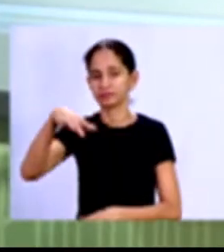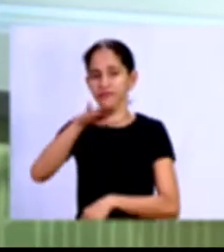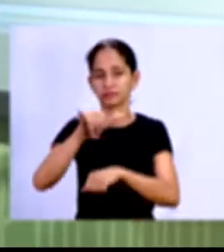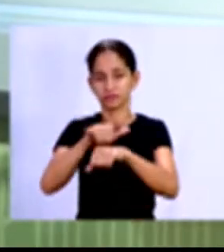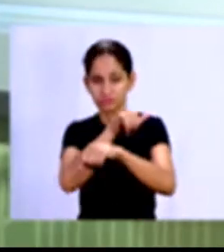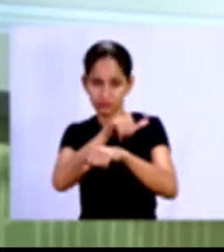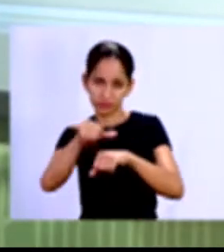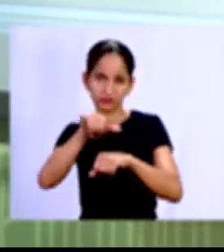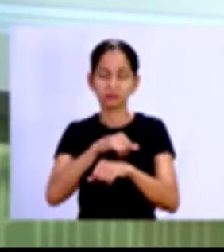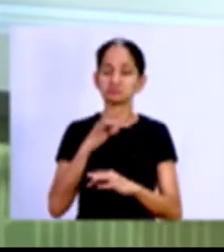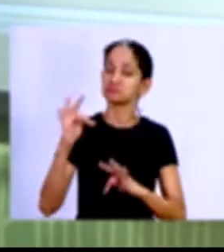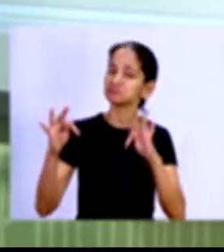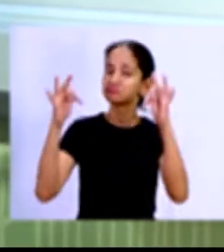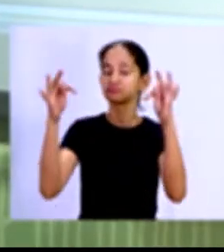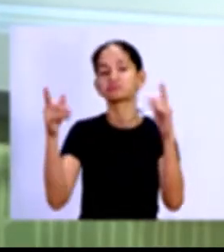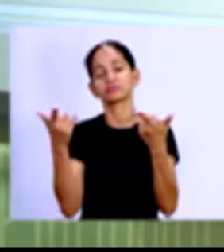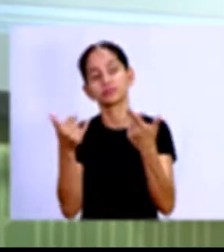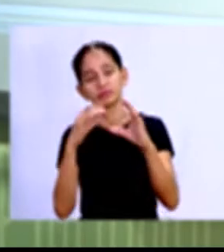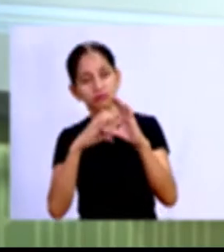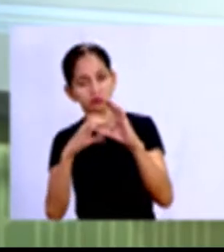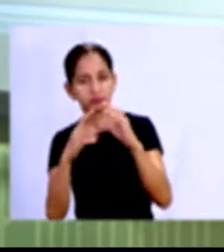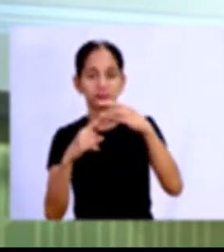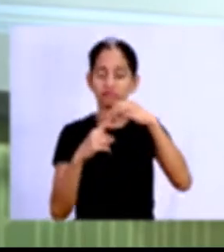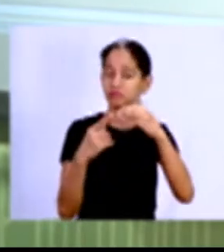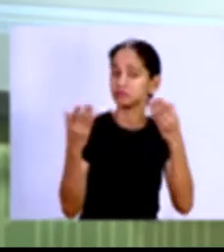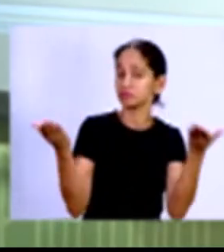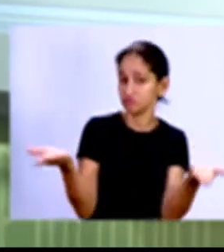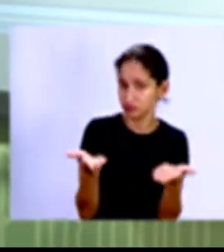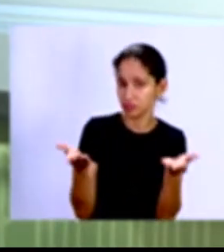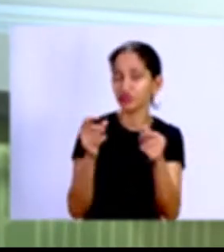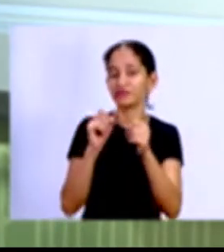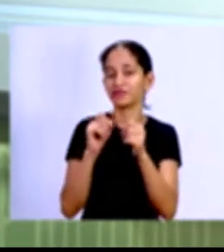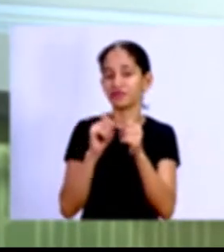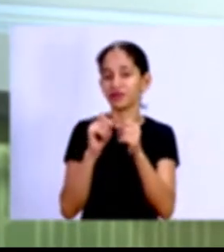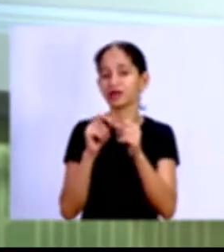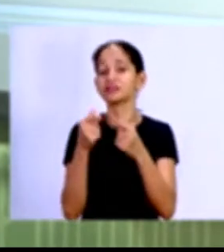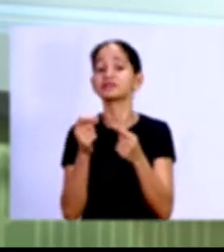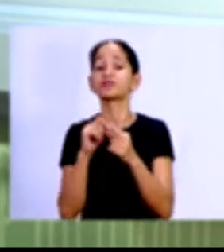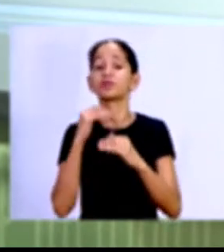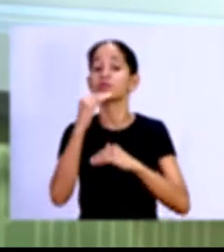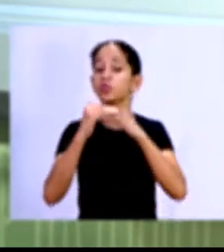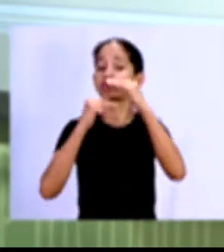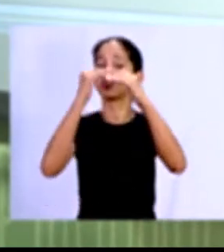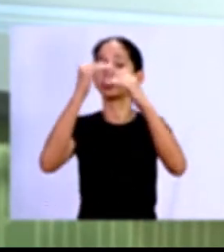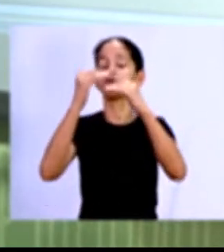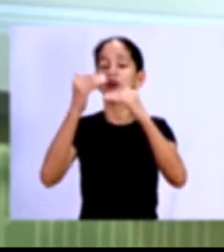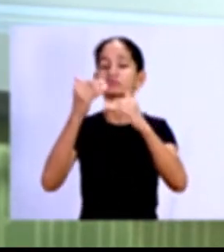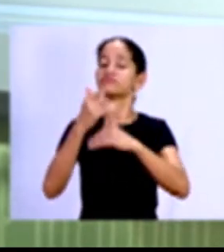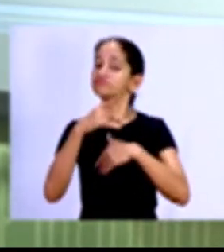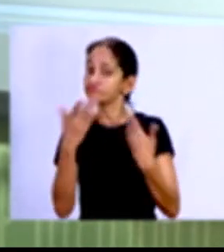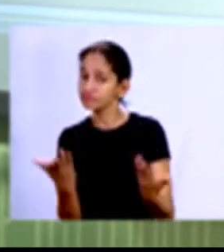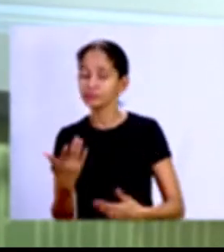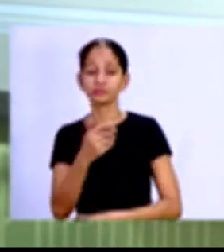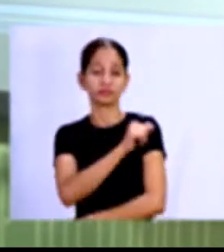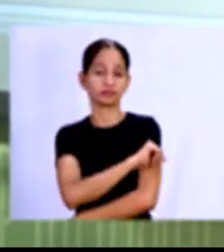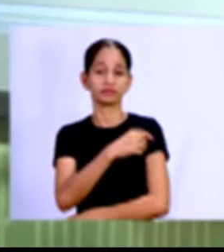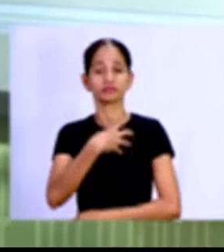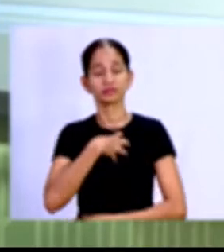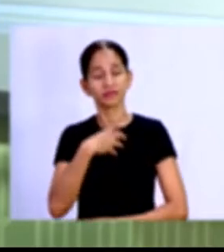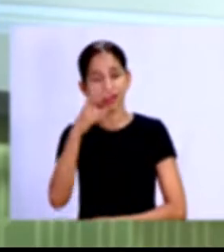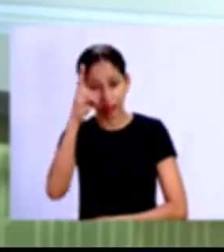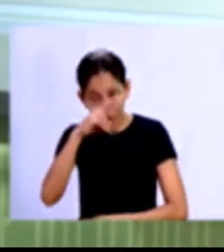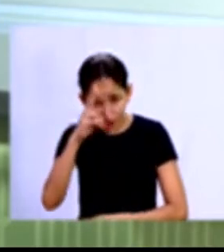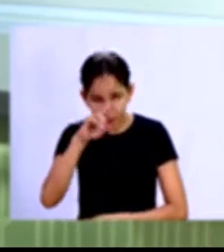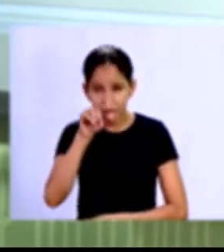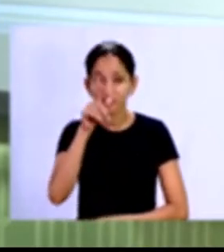as tecnologias da informação e da comunicação vão promover naquele estudante, lembra, né?